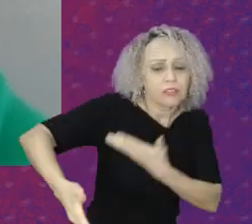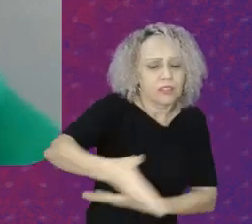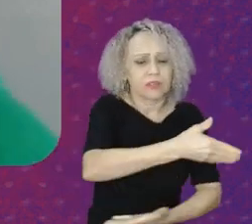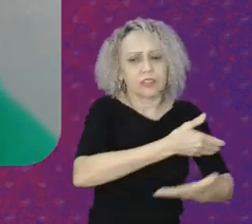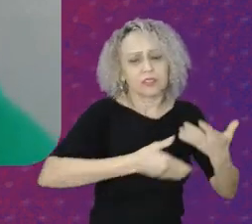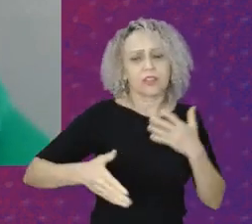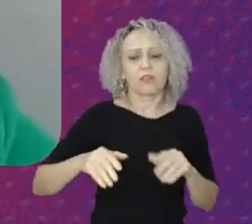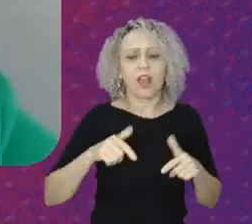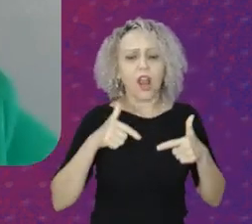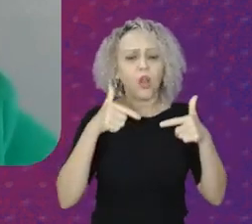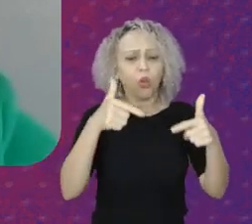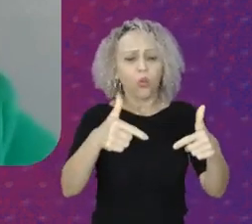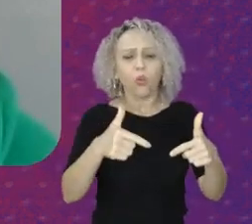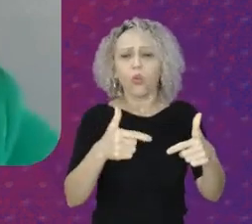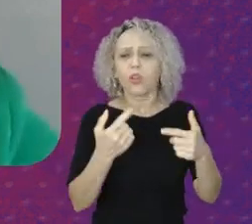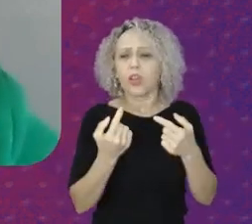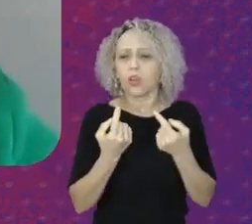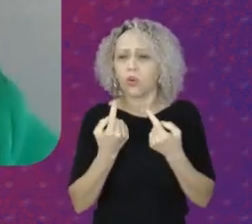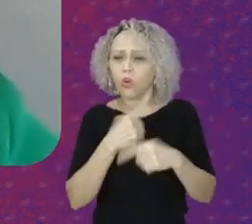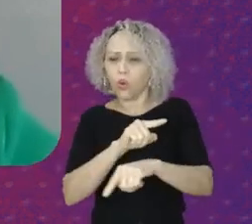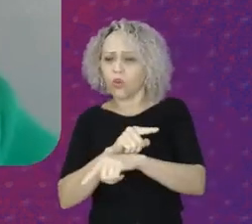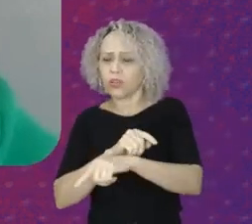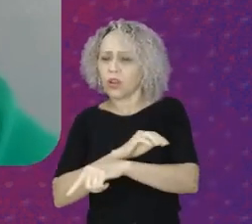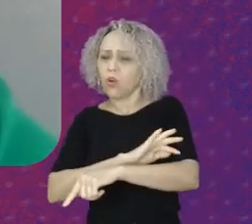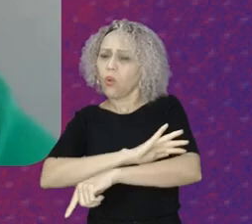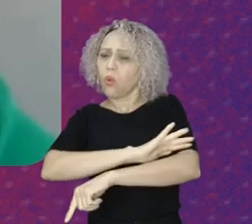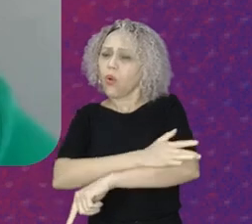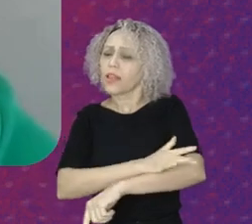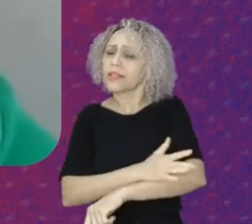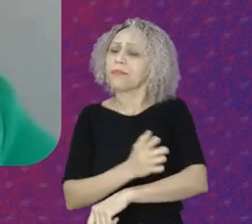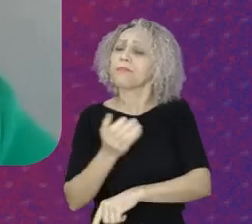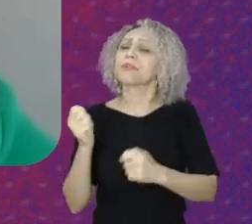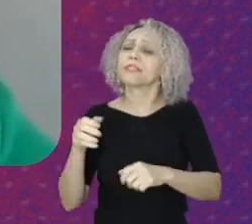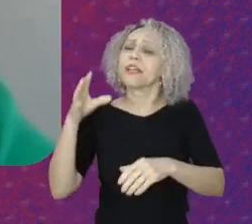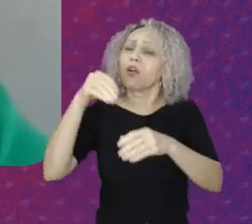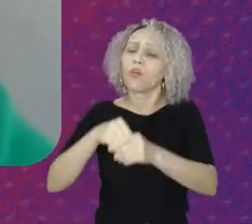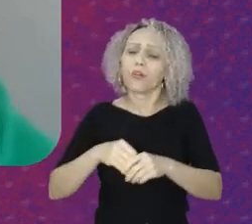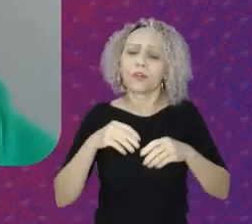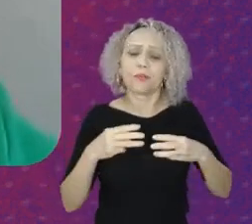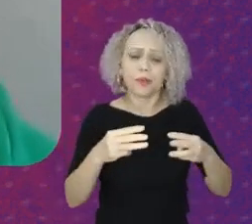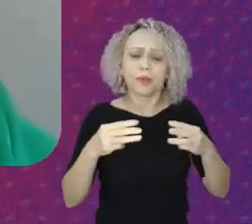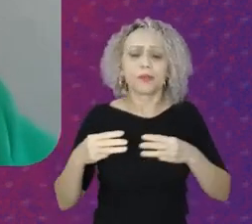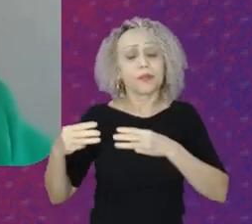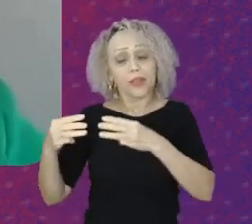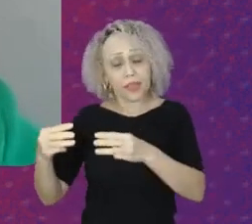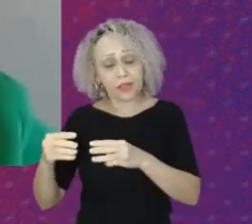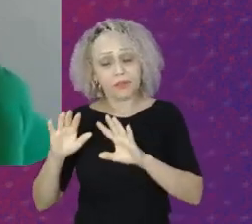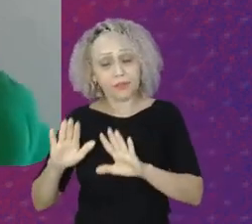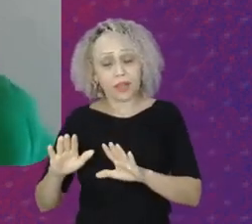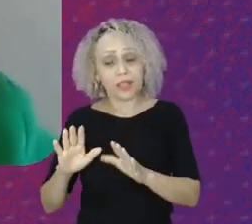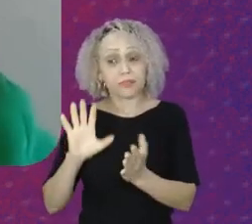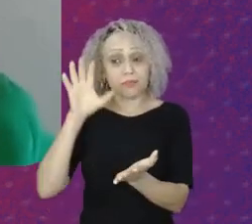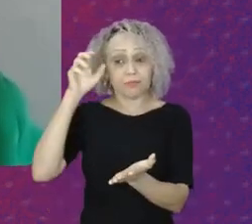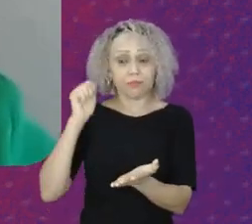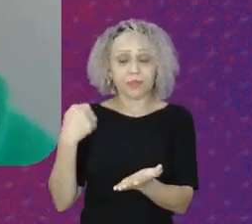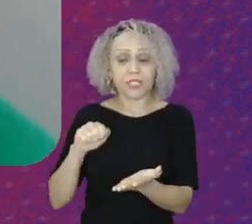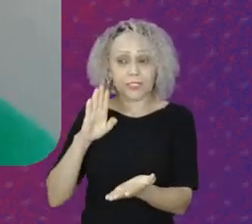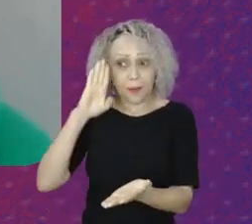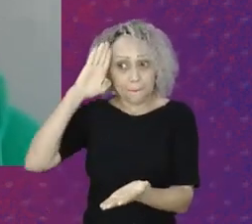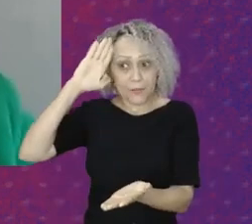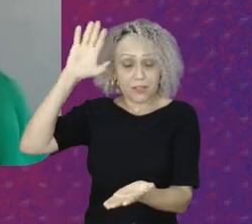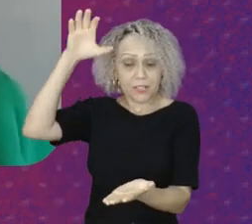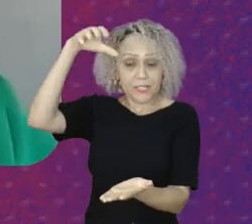precisa estar em todos os ministérios, mas precisa de ser prioridade, precisa estar no centro da agenda